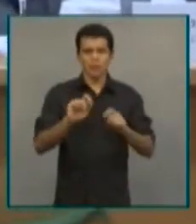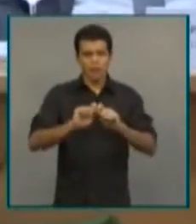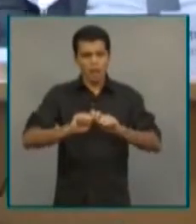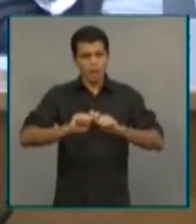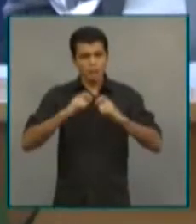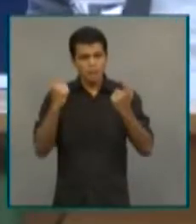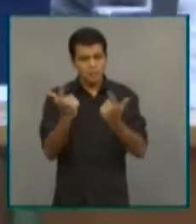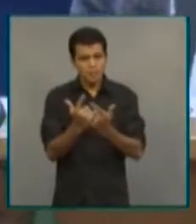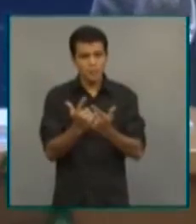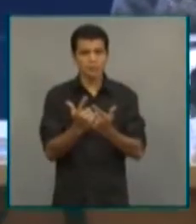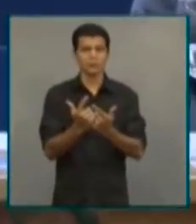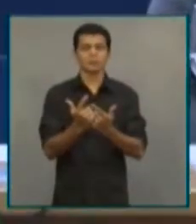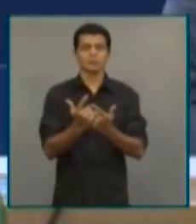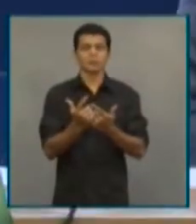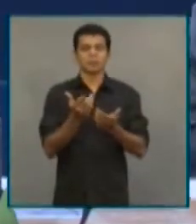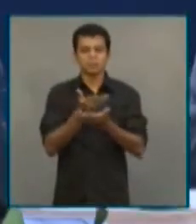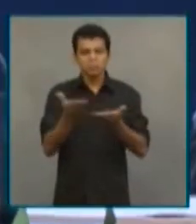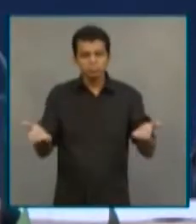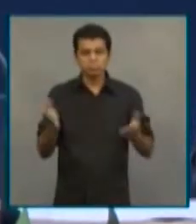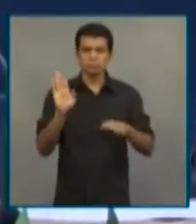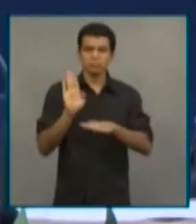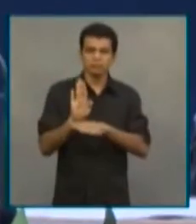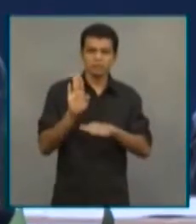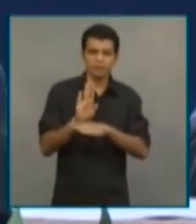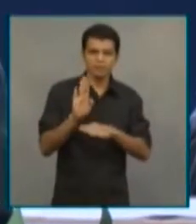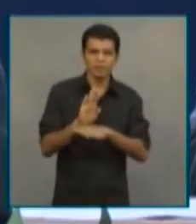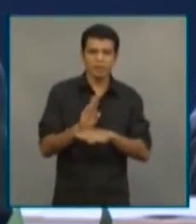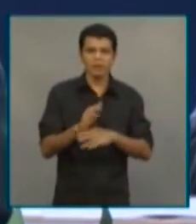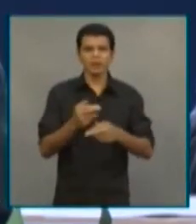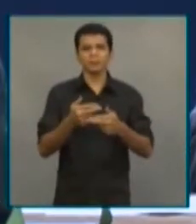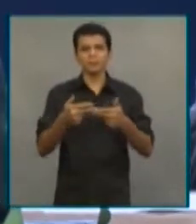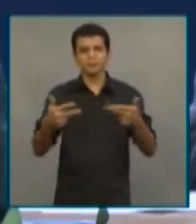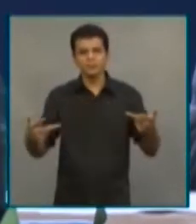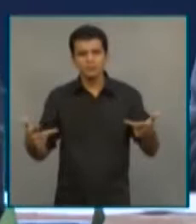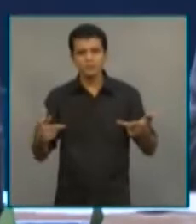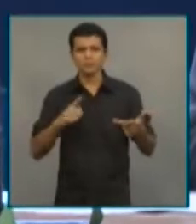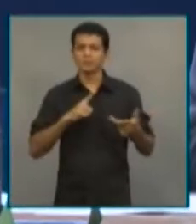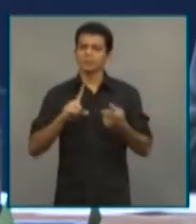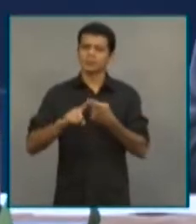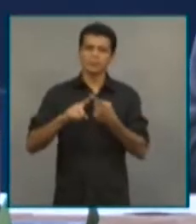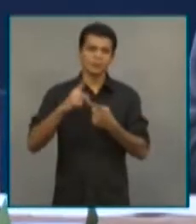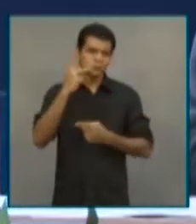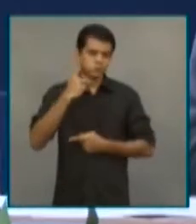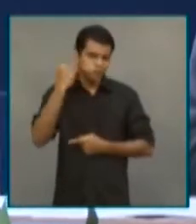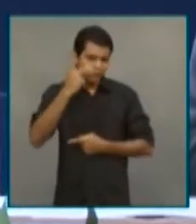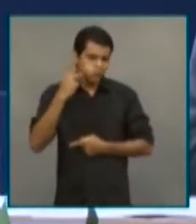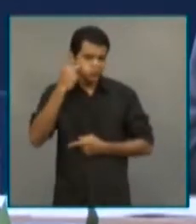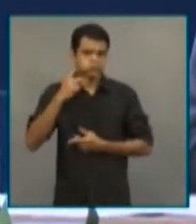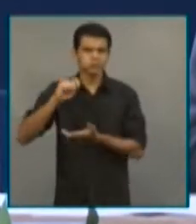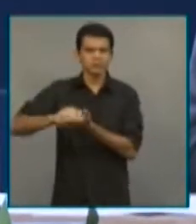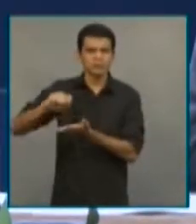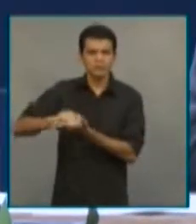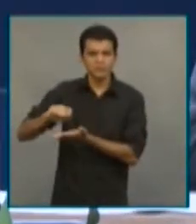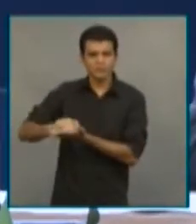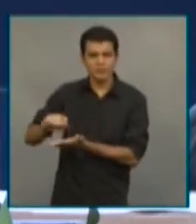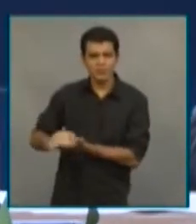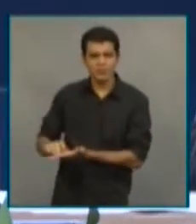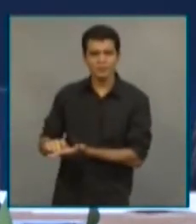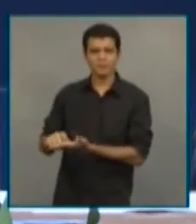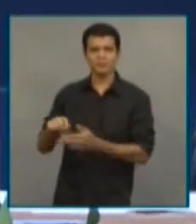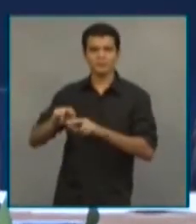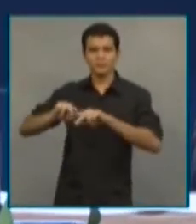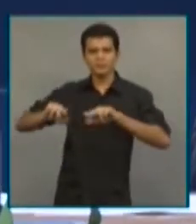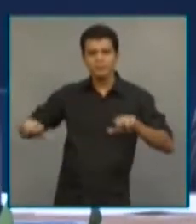Legislativa ofereceu nesta tarde, tanto pela Procuradoria, taquigrafia, cerimonial, parte da